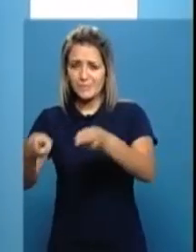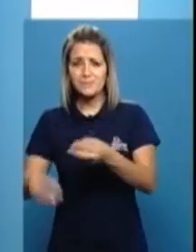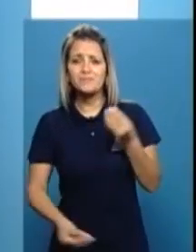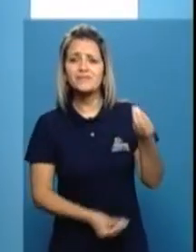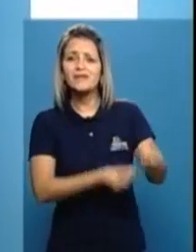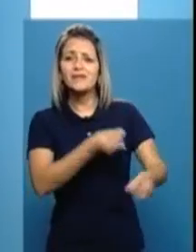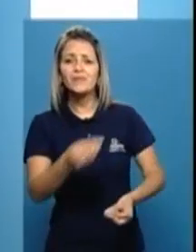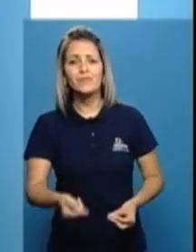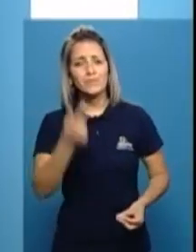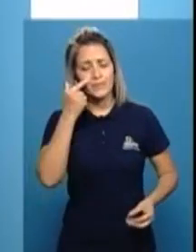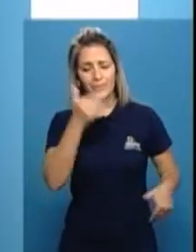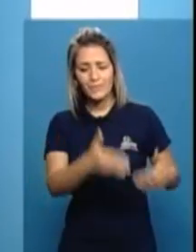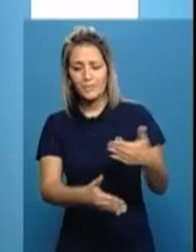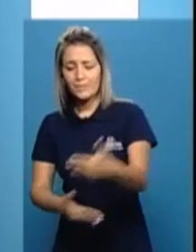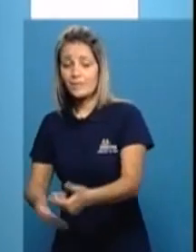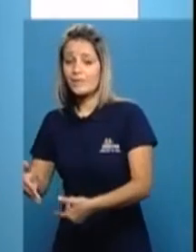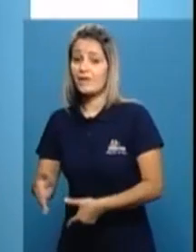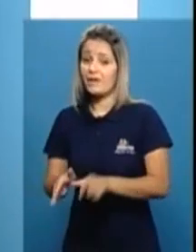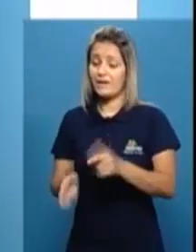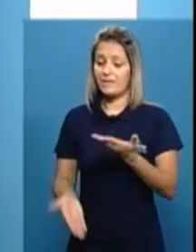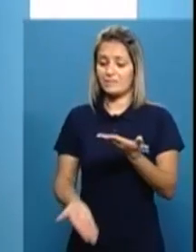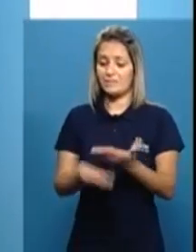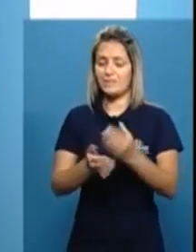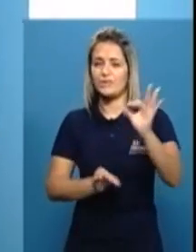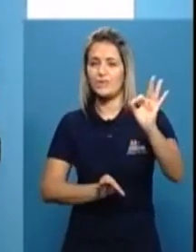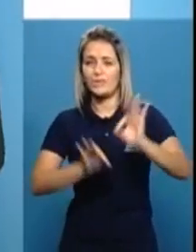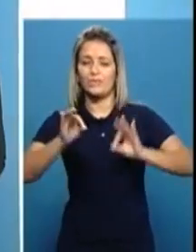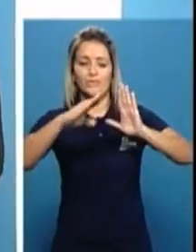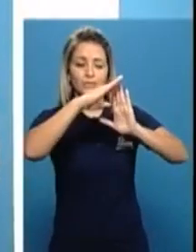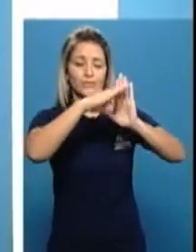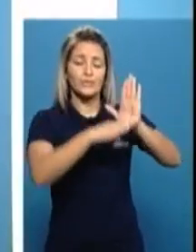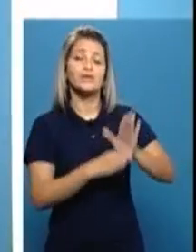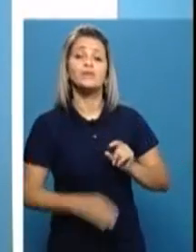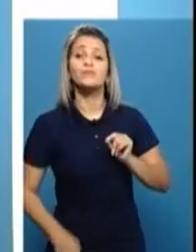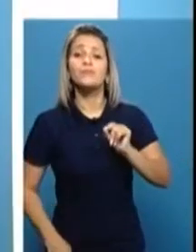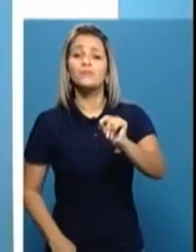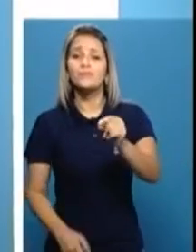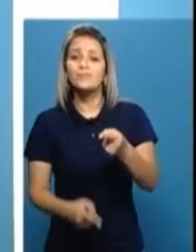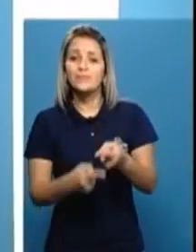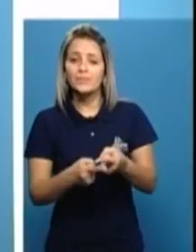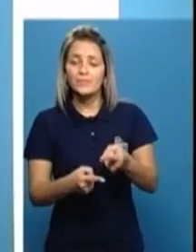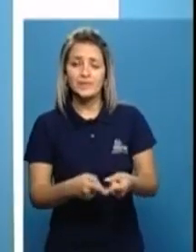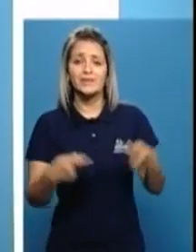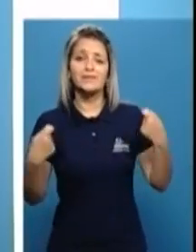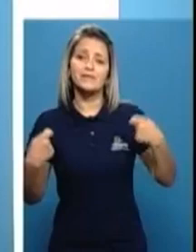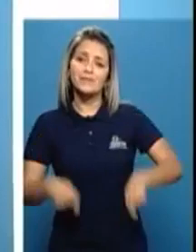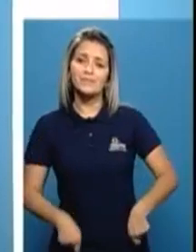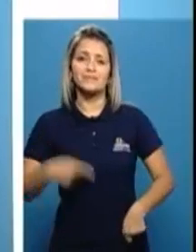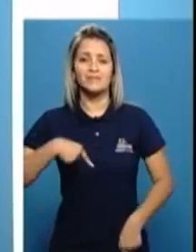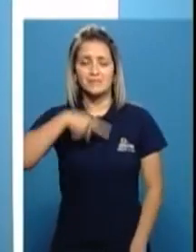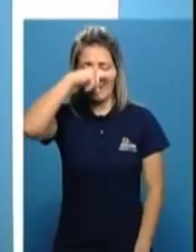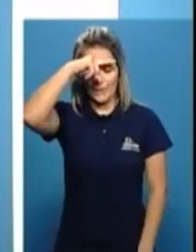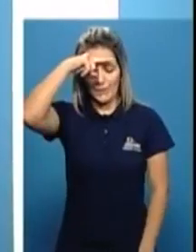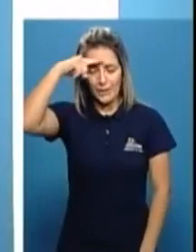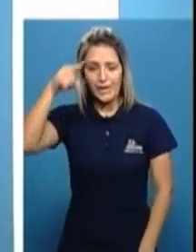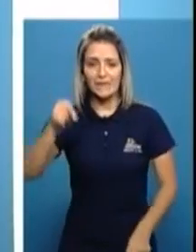processos são previamente estudados, padronizados, para exigir um mínimo possível de habilidade e esforço do